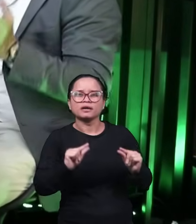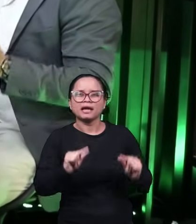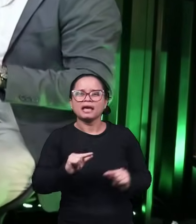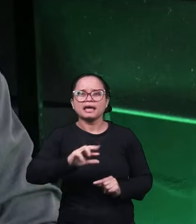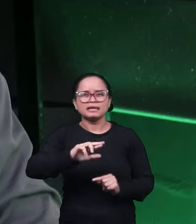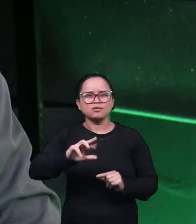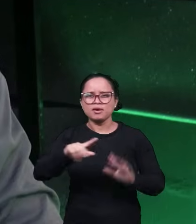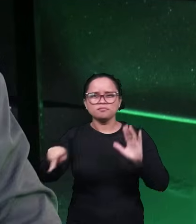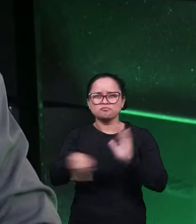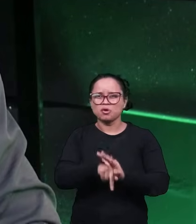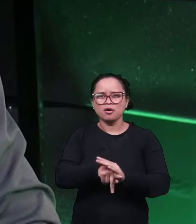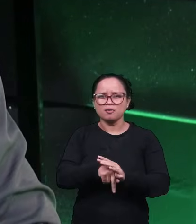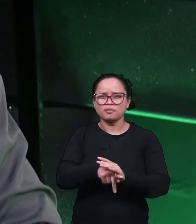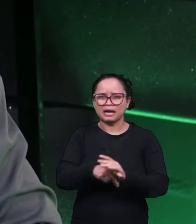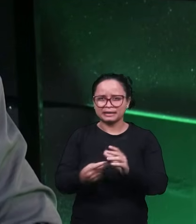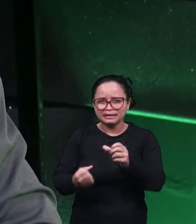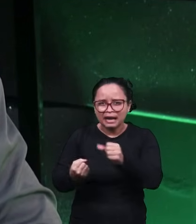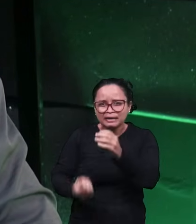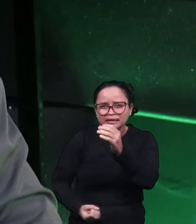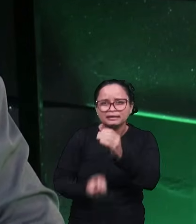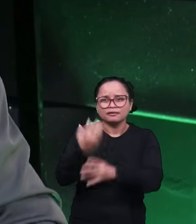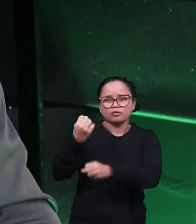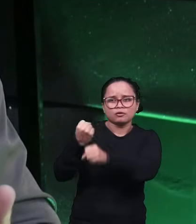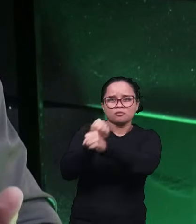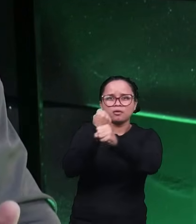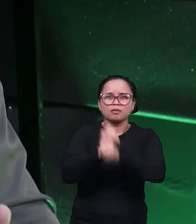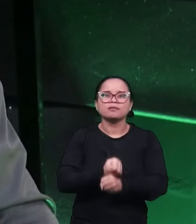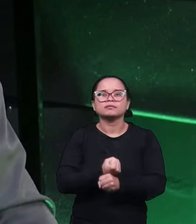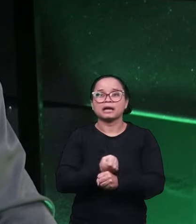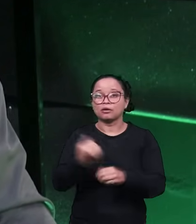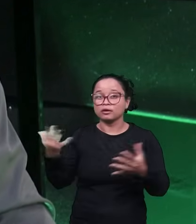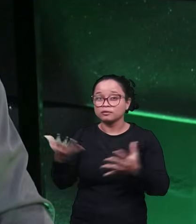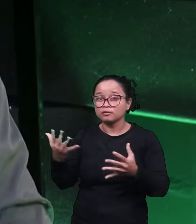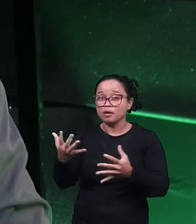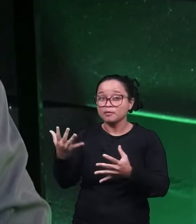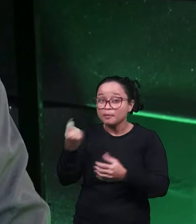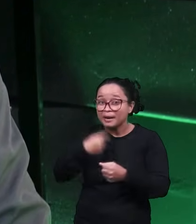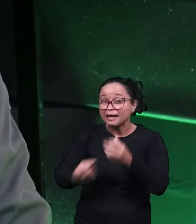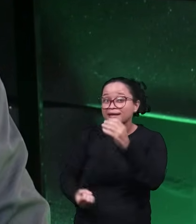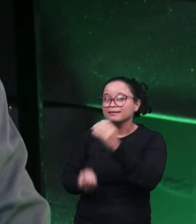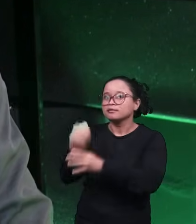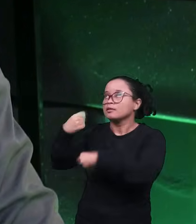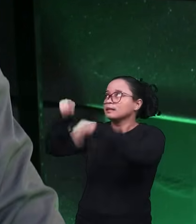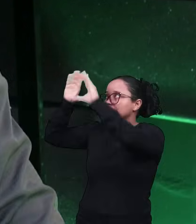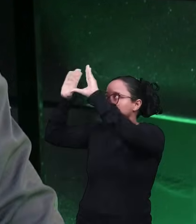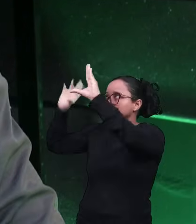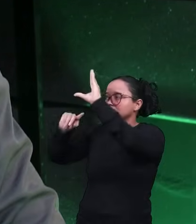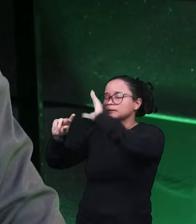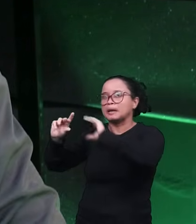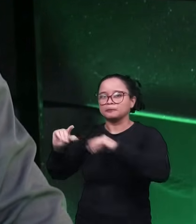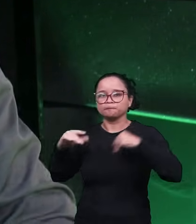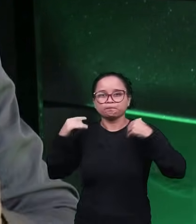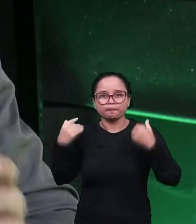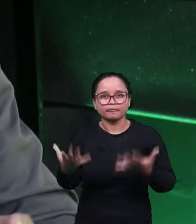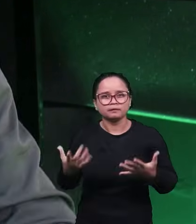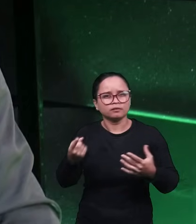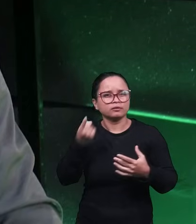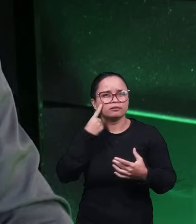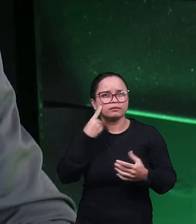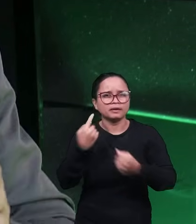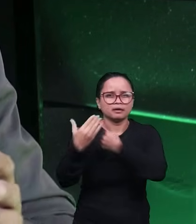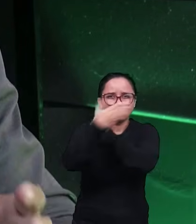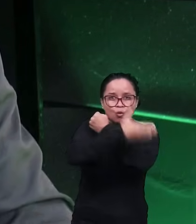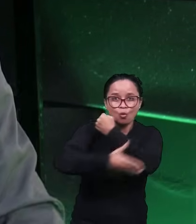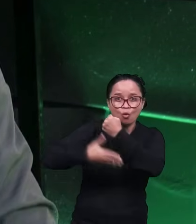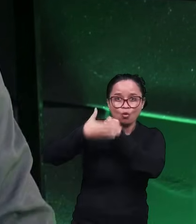estava na obra criadora, e é uma expressão que nós usamos que é a obra redentora. Sim, né? sim. Interessante que o pastor Tiago falou aqui que o escudo ali,